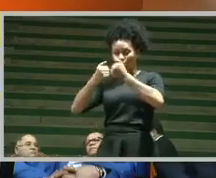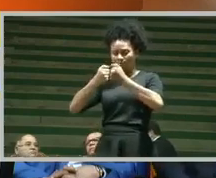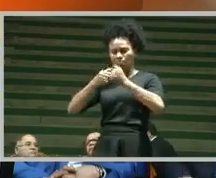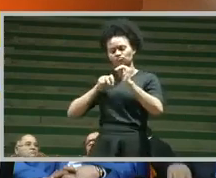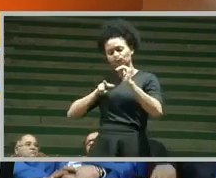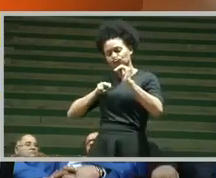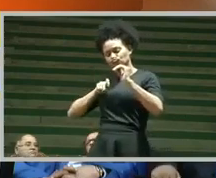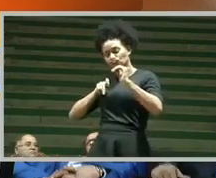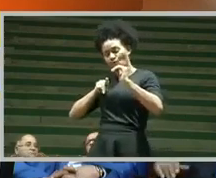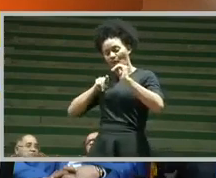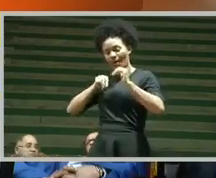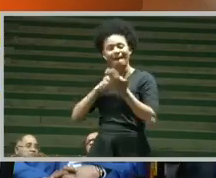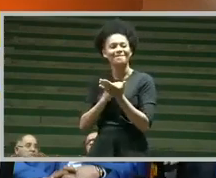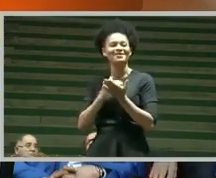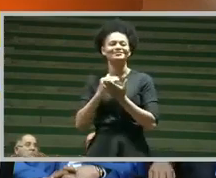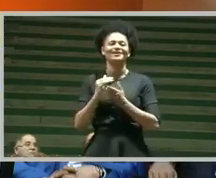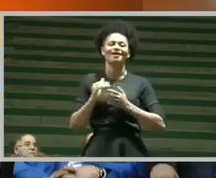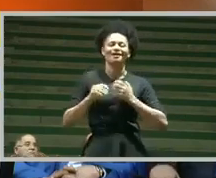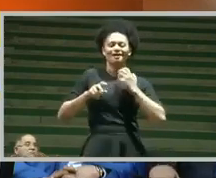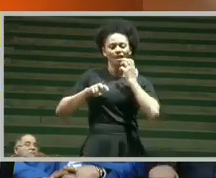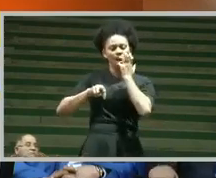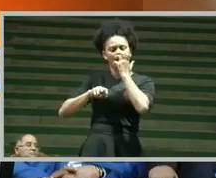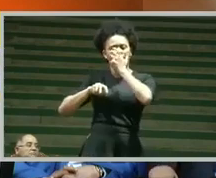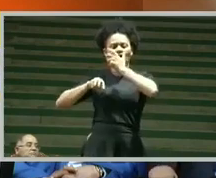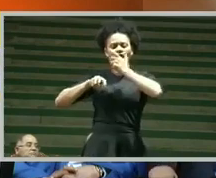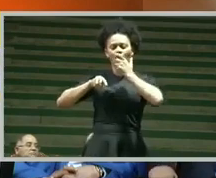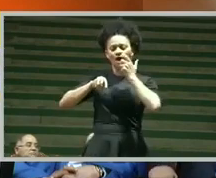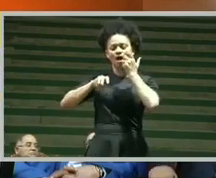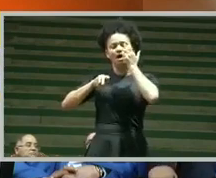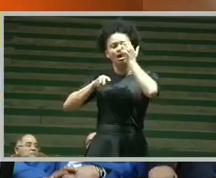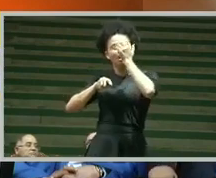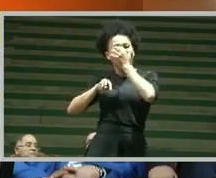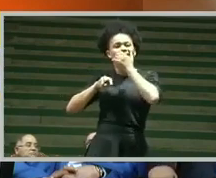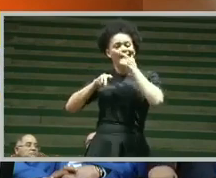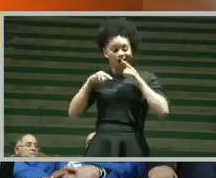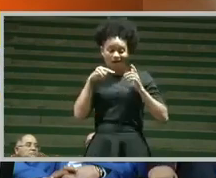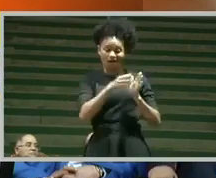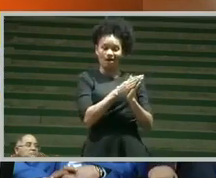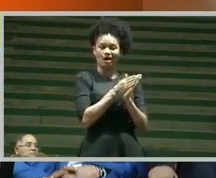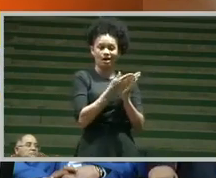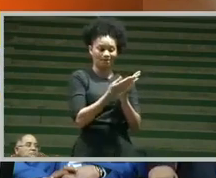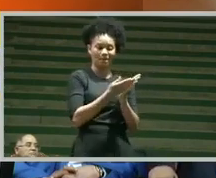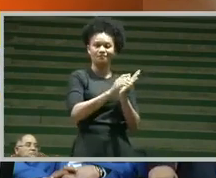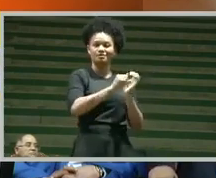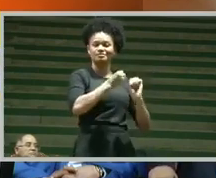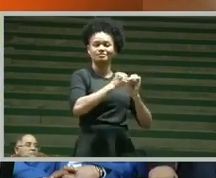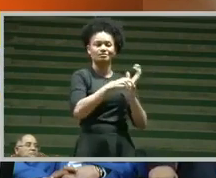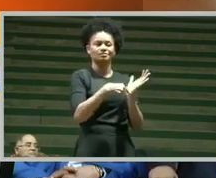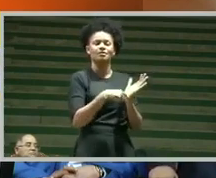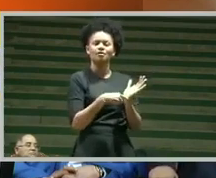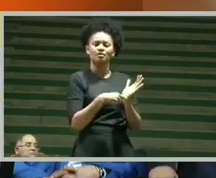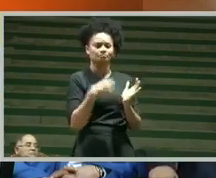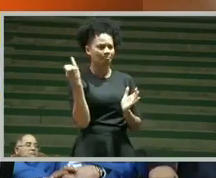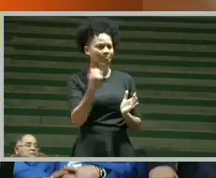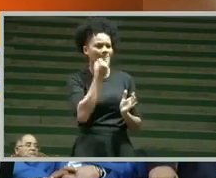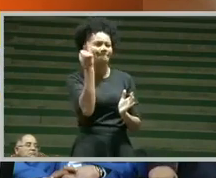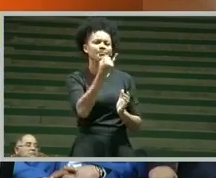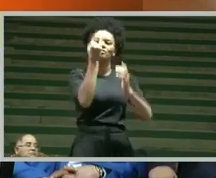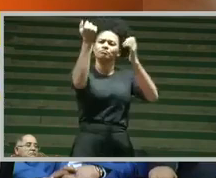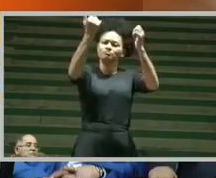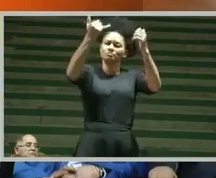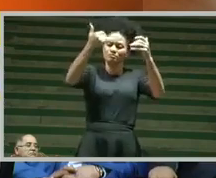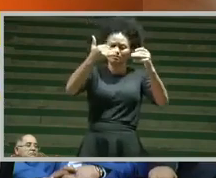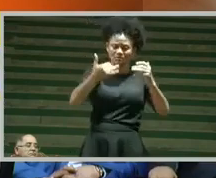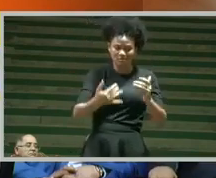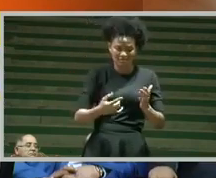eles deveriam cantar estas canções. E é importante destacar que